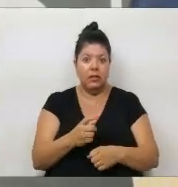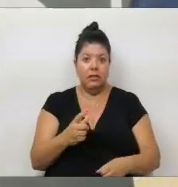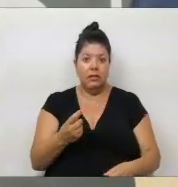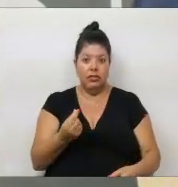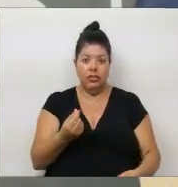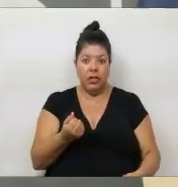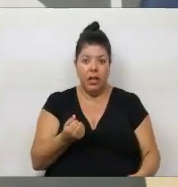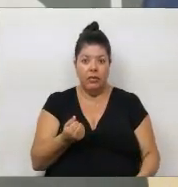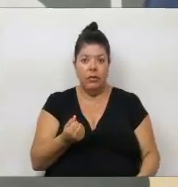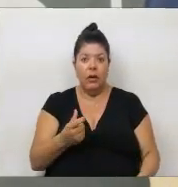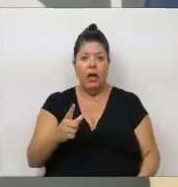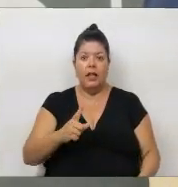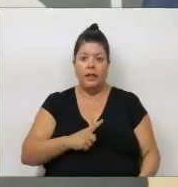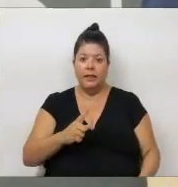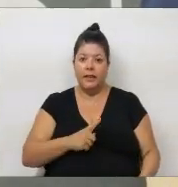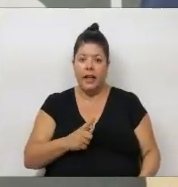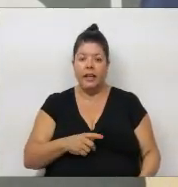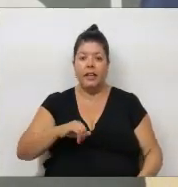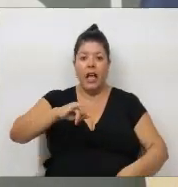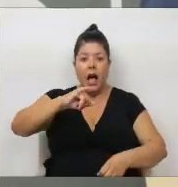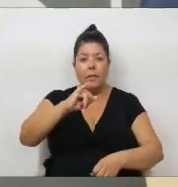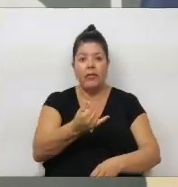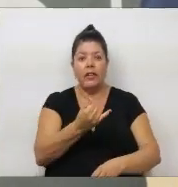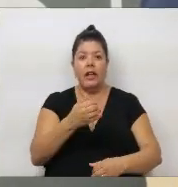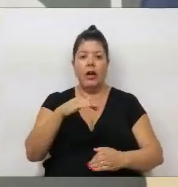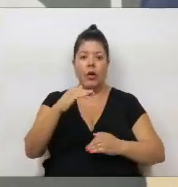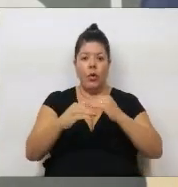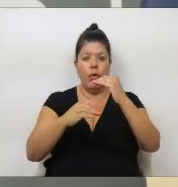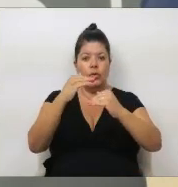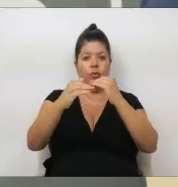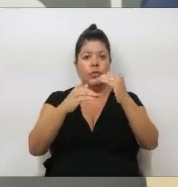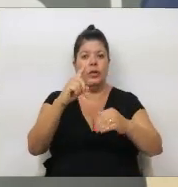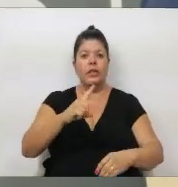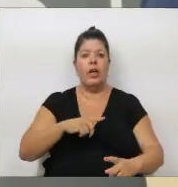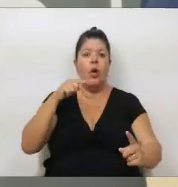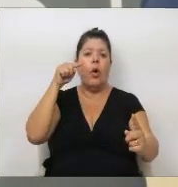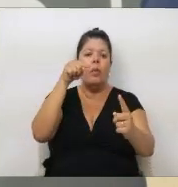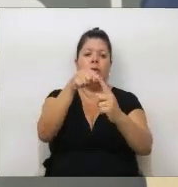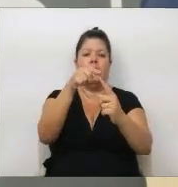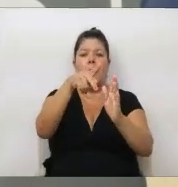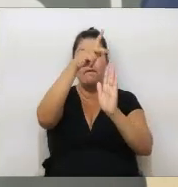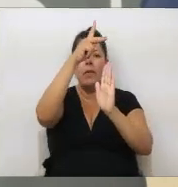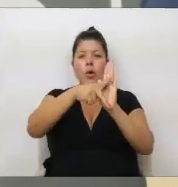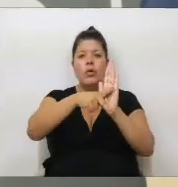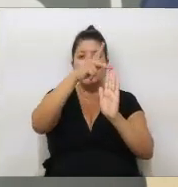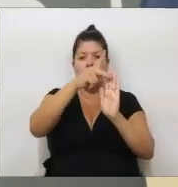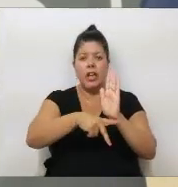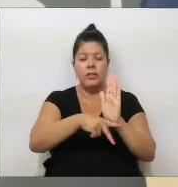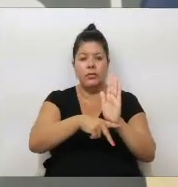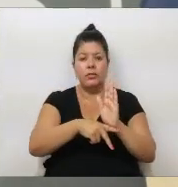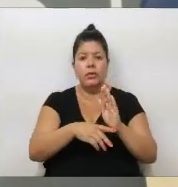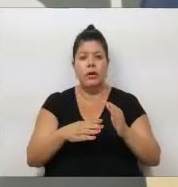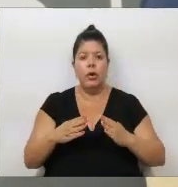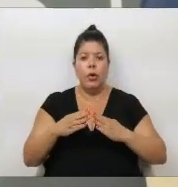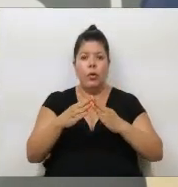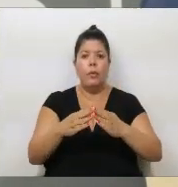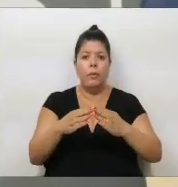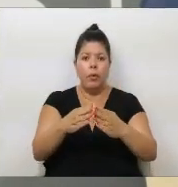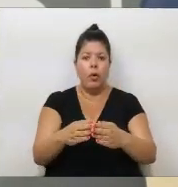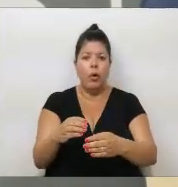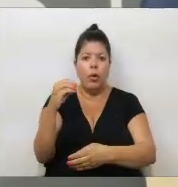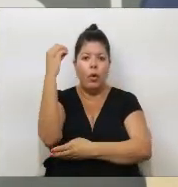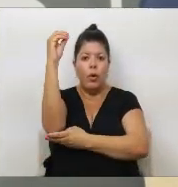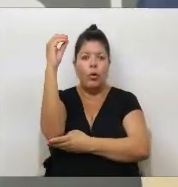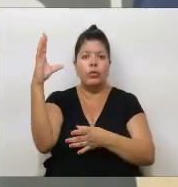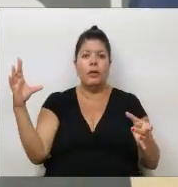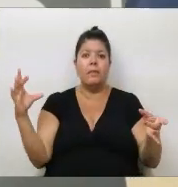O município tem que construir objetivamente projetos onde o Porto seja parceiro naquilo que